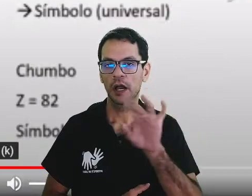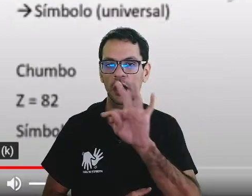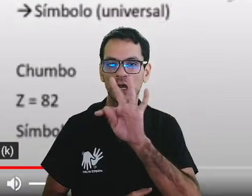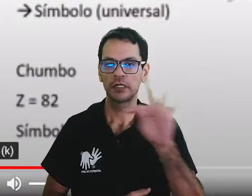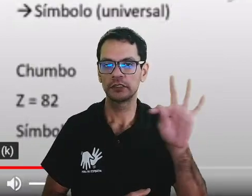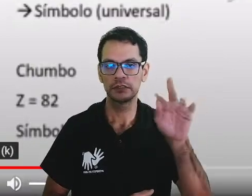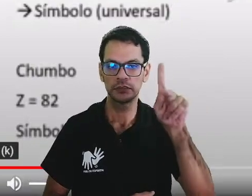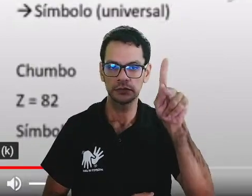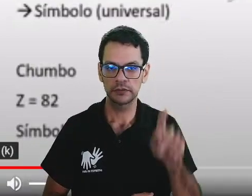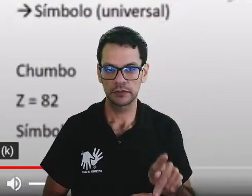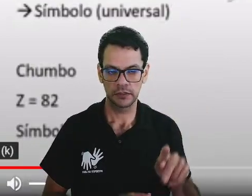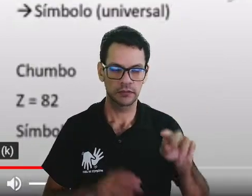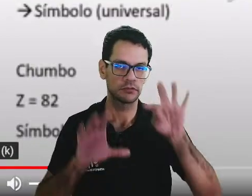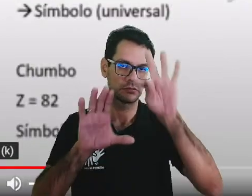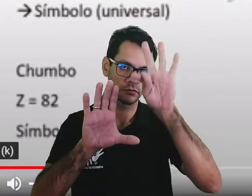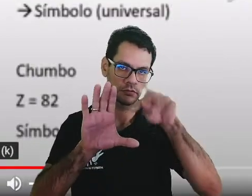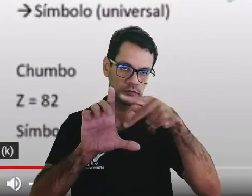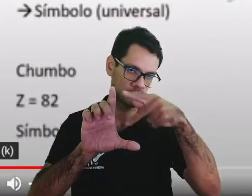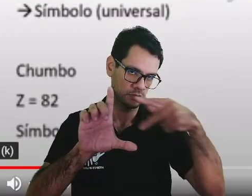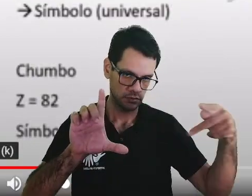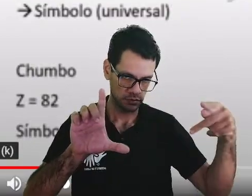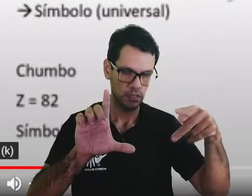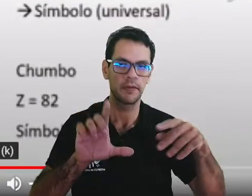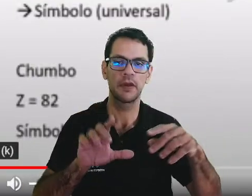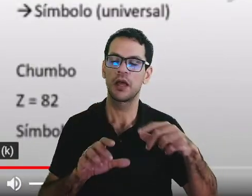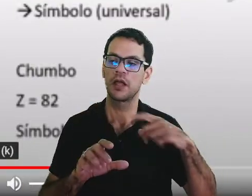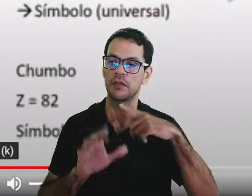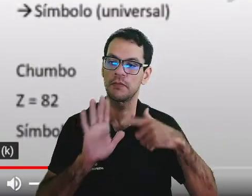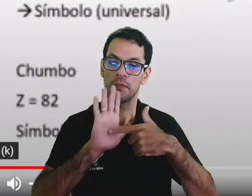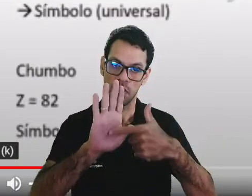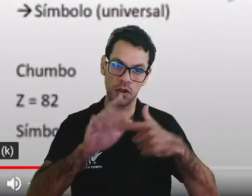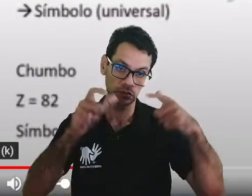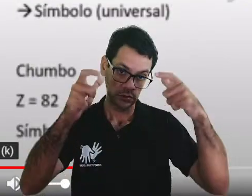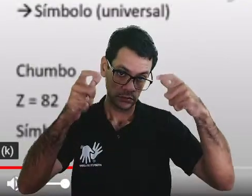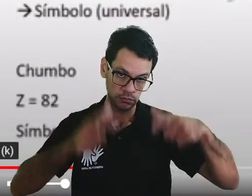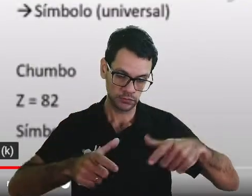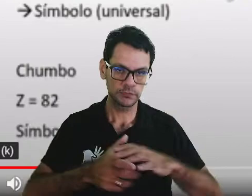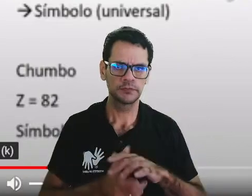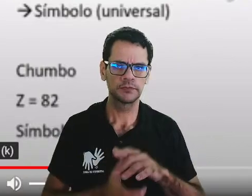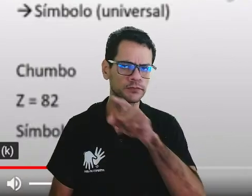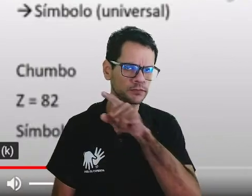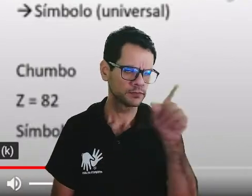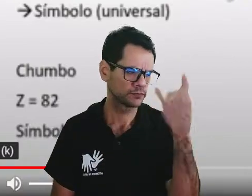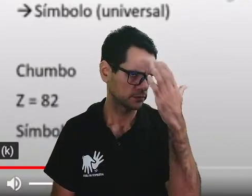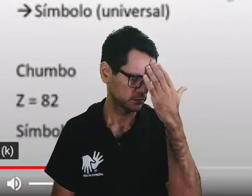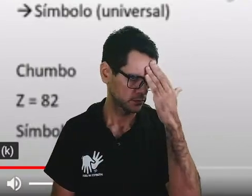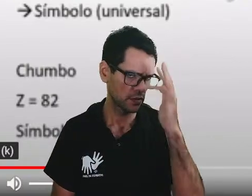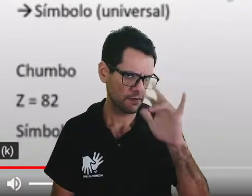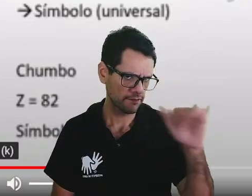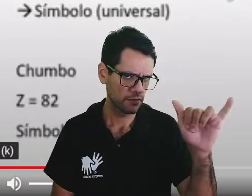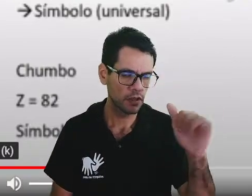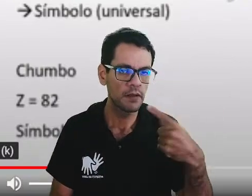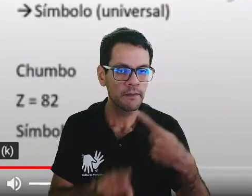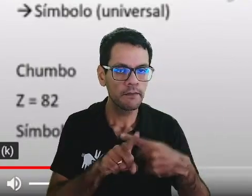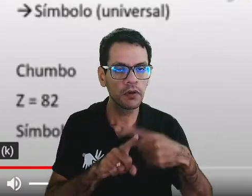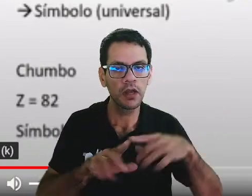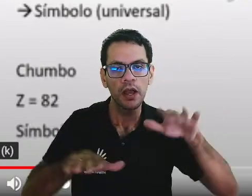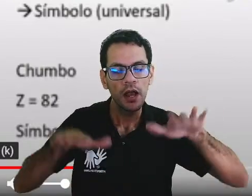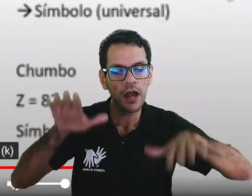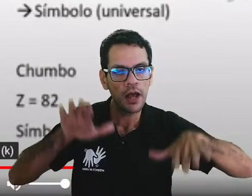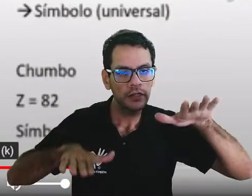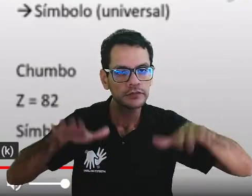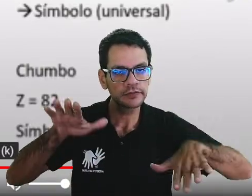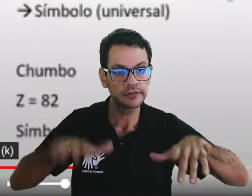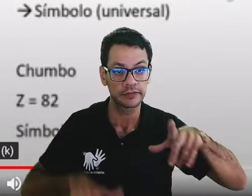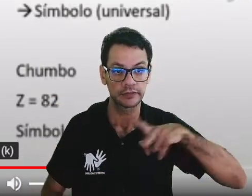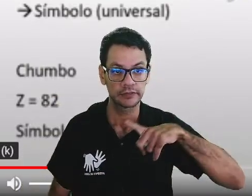uma legenda dizendo onde ela está, tá? Vocês já vão entender por que geralmente aqui a gente